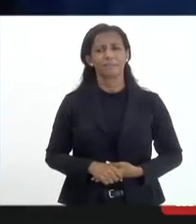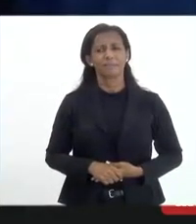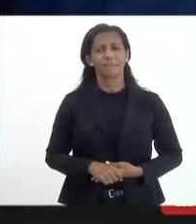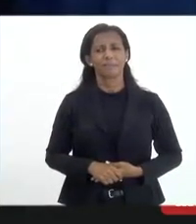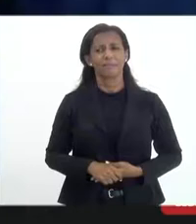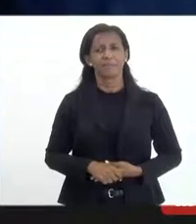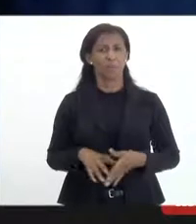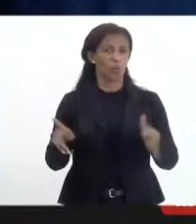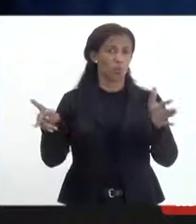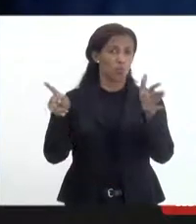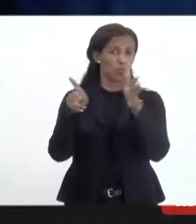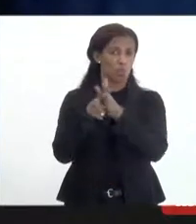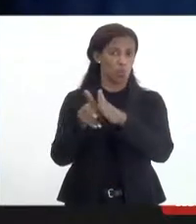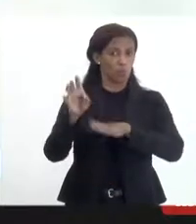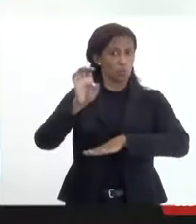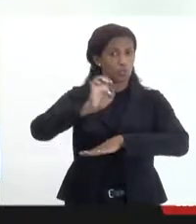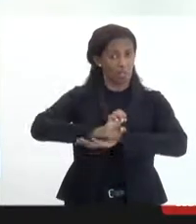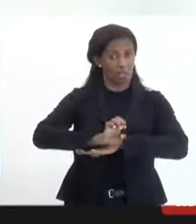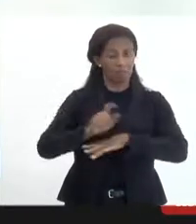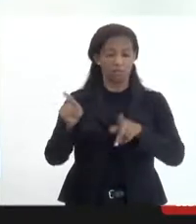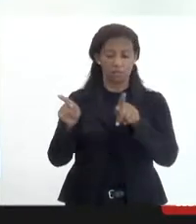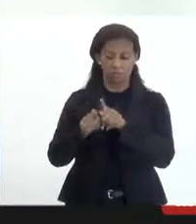O próprio Estado e a União